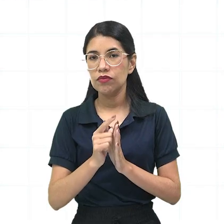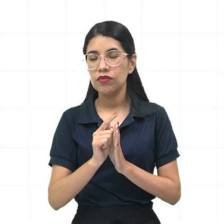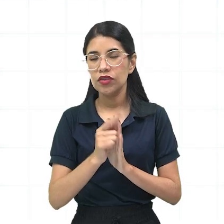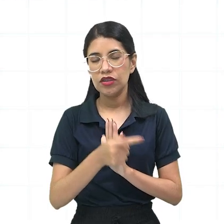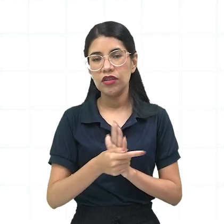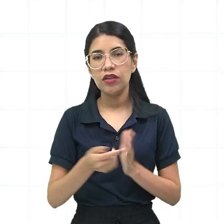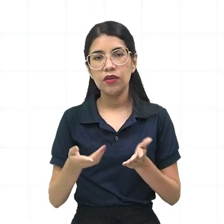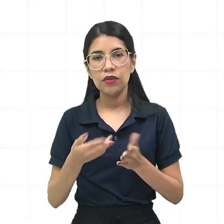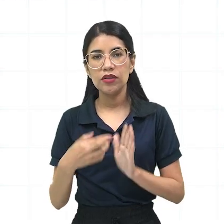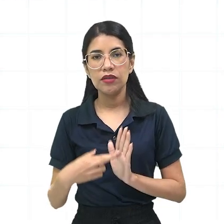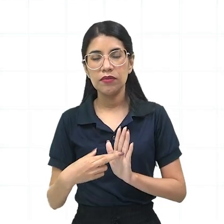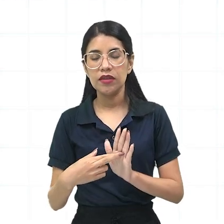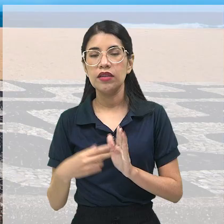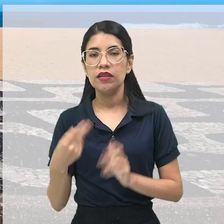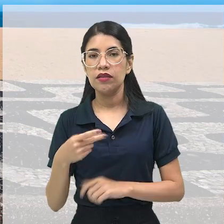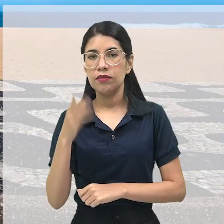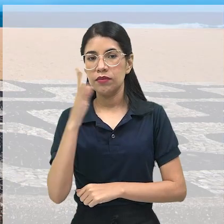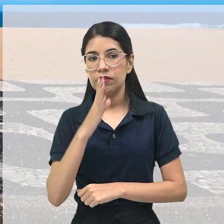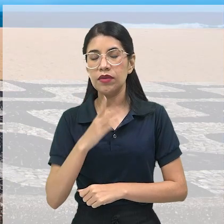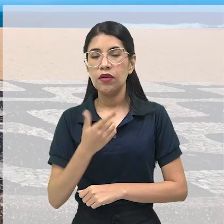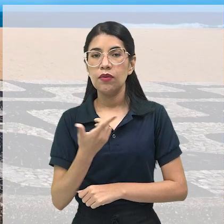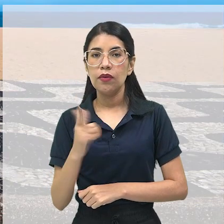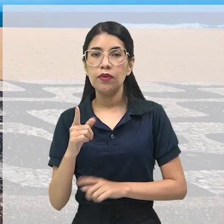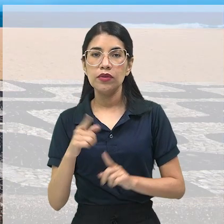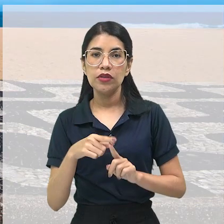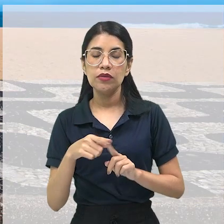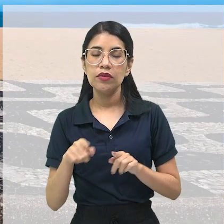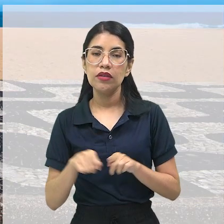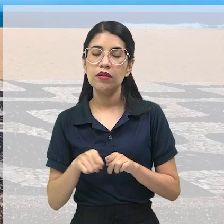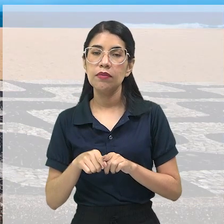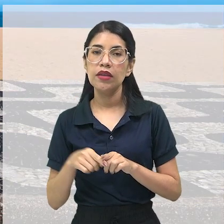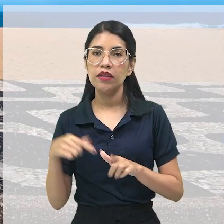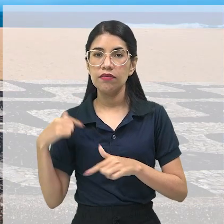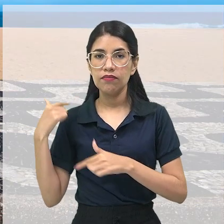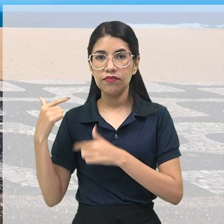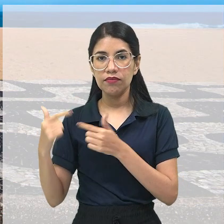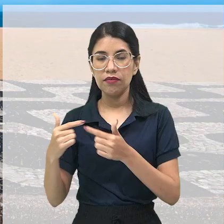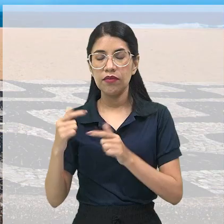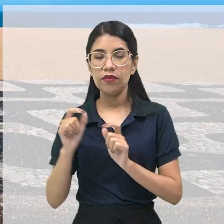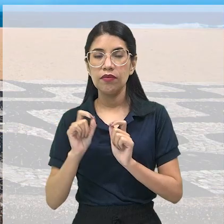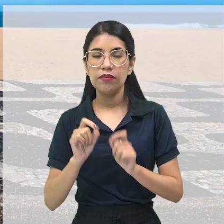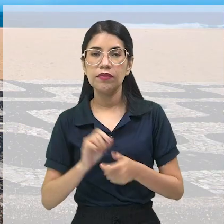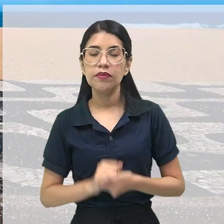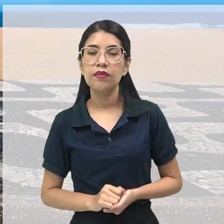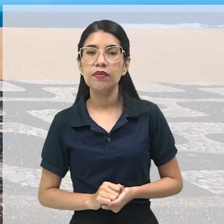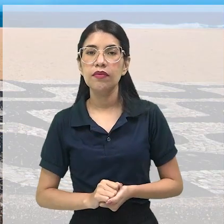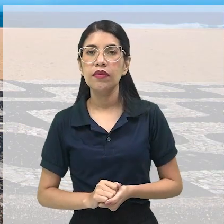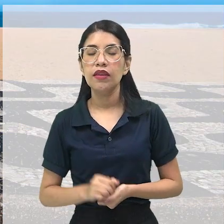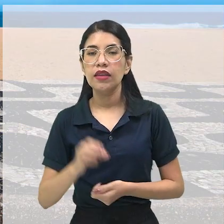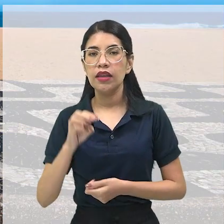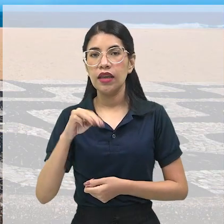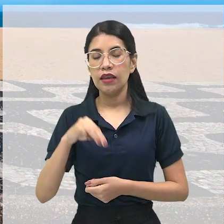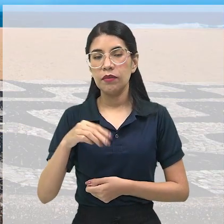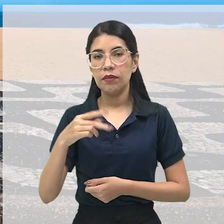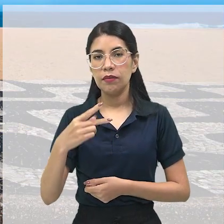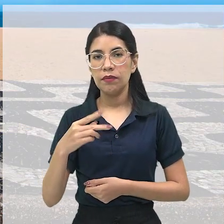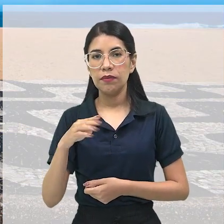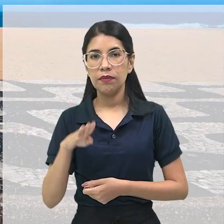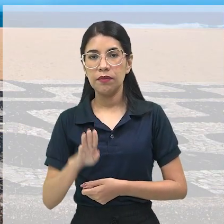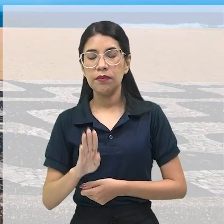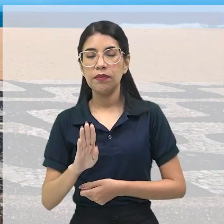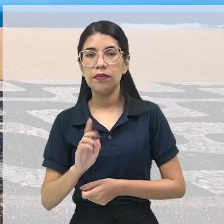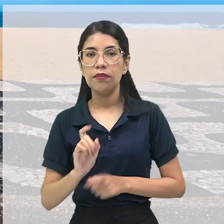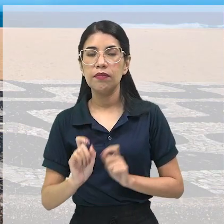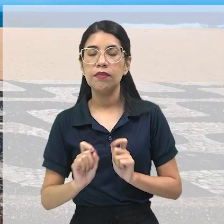hoje. Mas nós temos um outro também, muito clássico pra gente. É claro, a nossa MPB, a